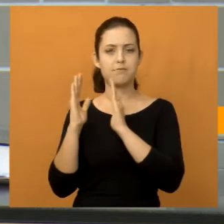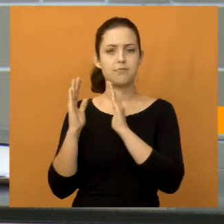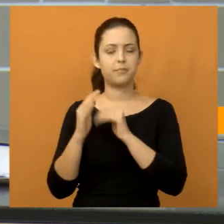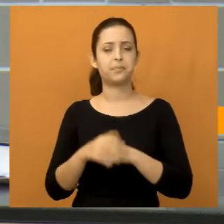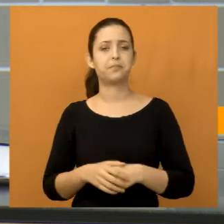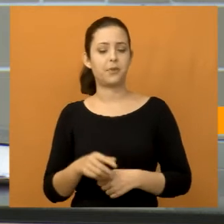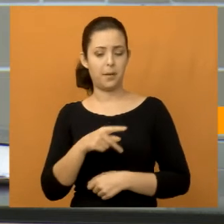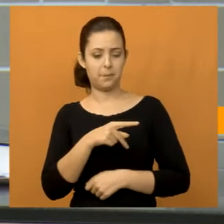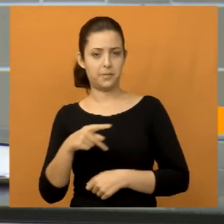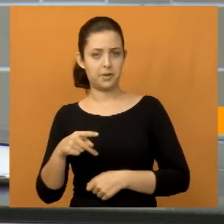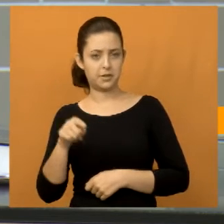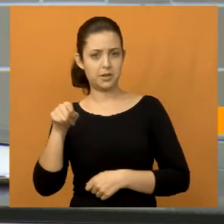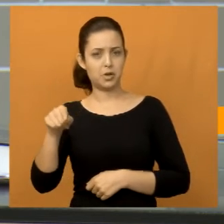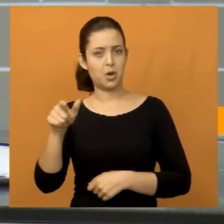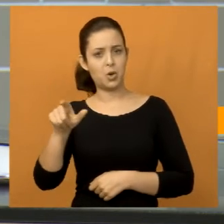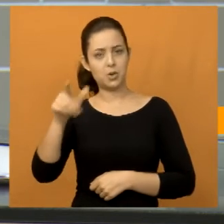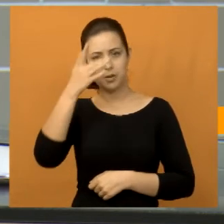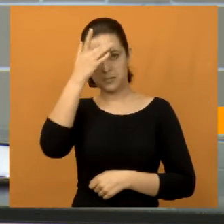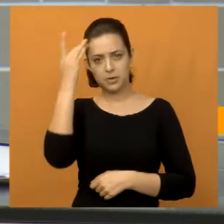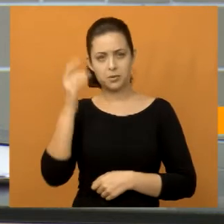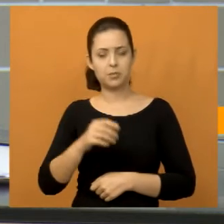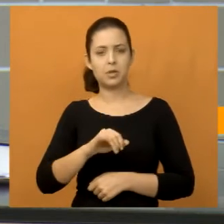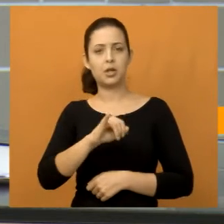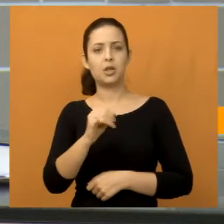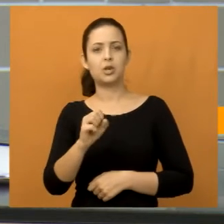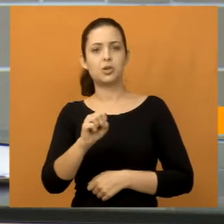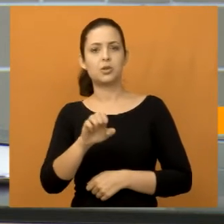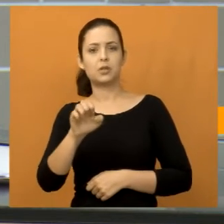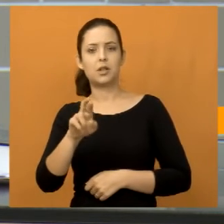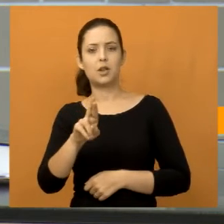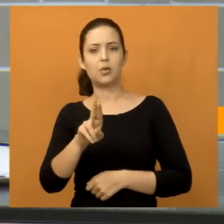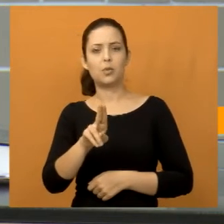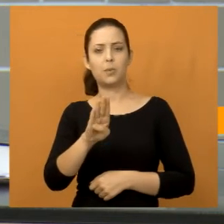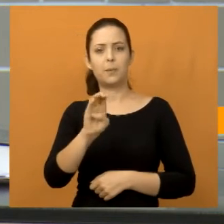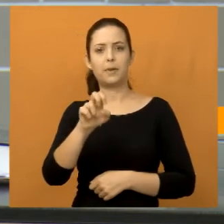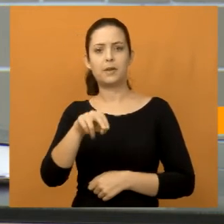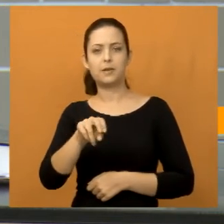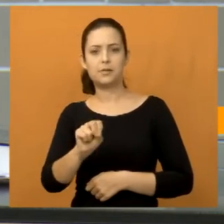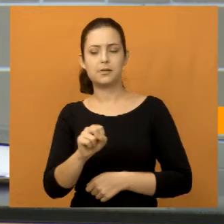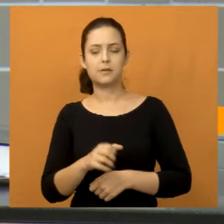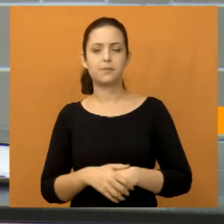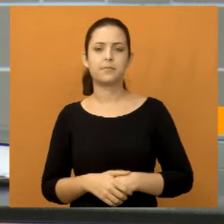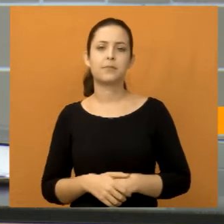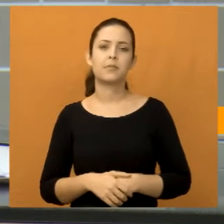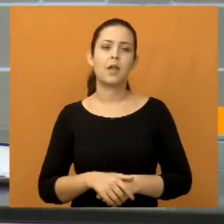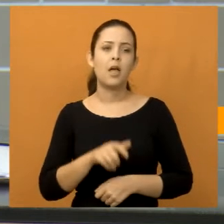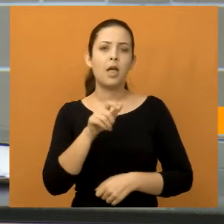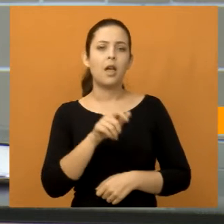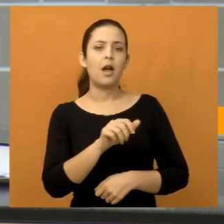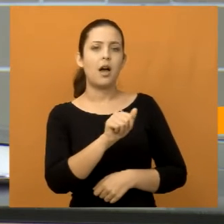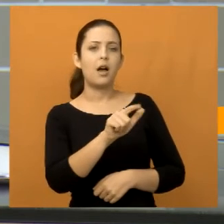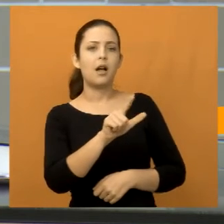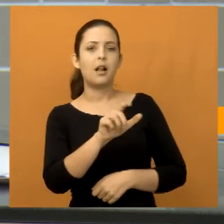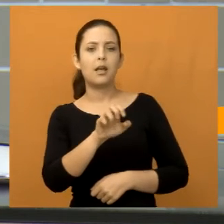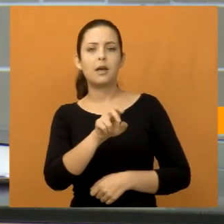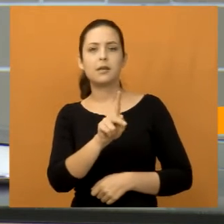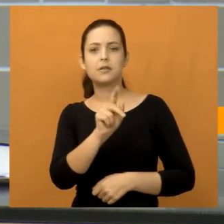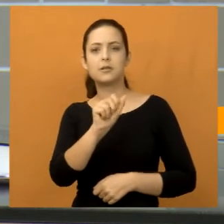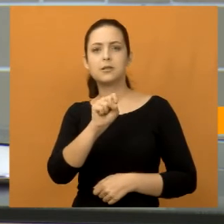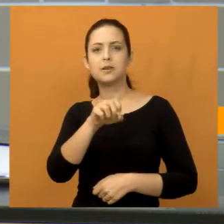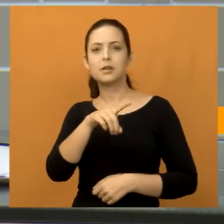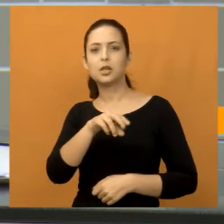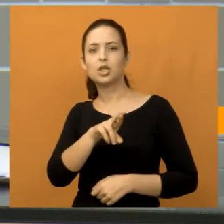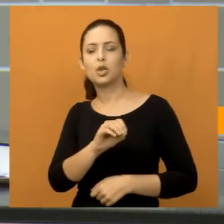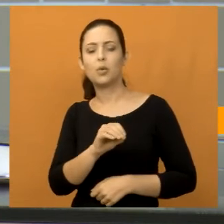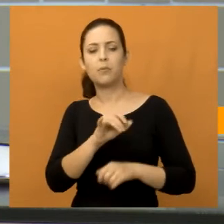a presidência da fundação o senhor José Rubens de Souza. Alexandro Quadros da Rocha